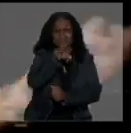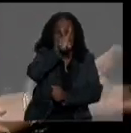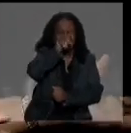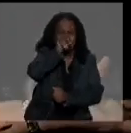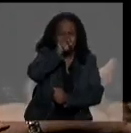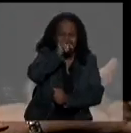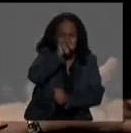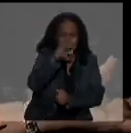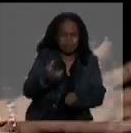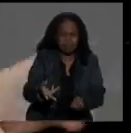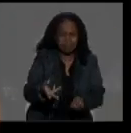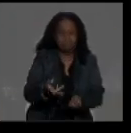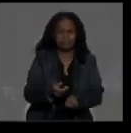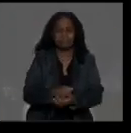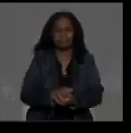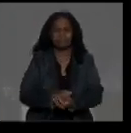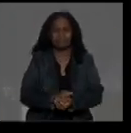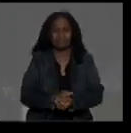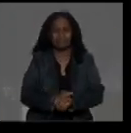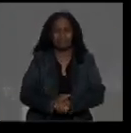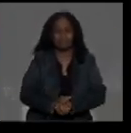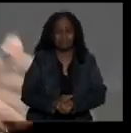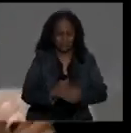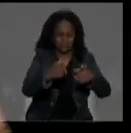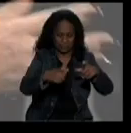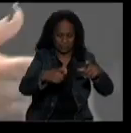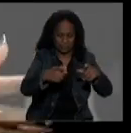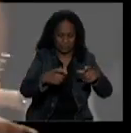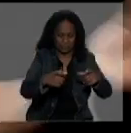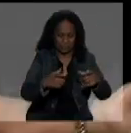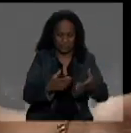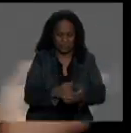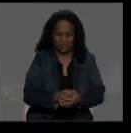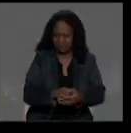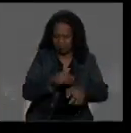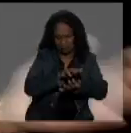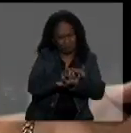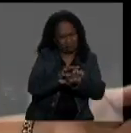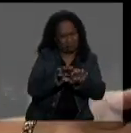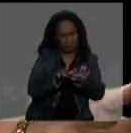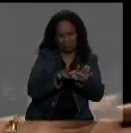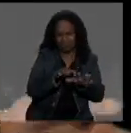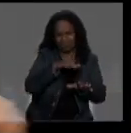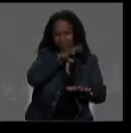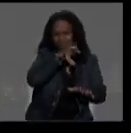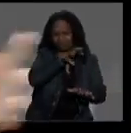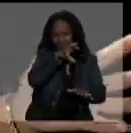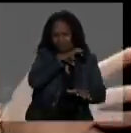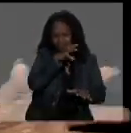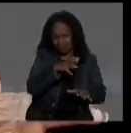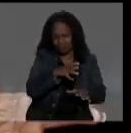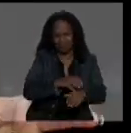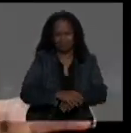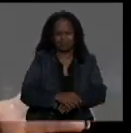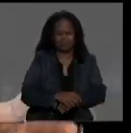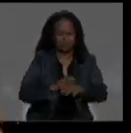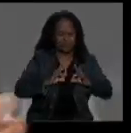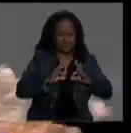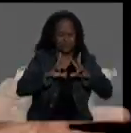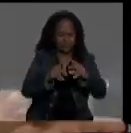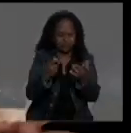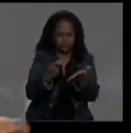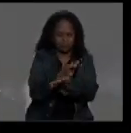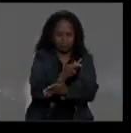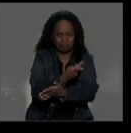minha criação foi essa, né? De pato, galinha, no terreiro, com sapo, com isso, com aquilo. E aí, né?